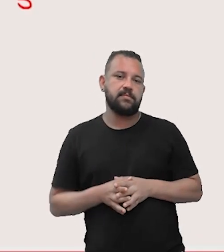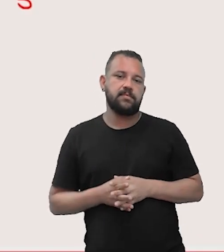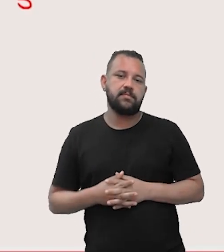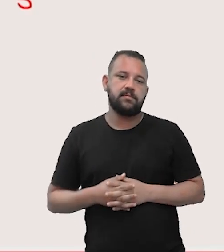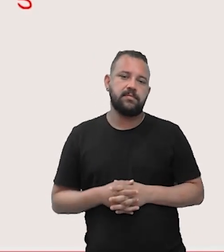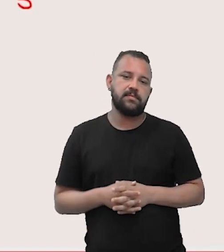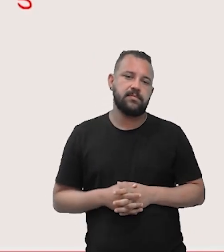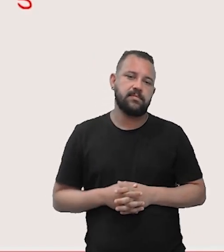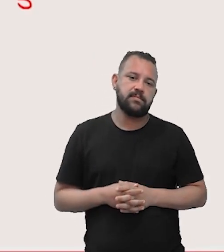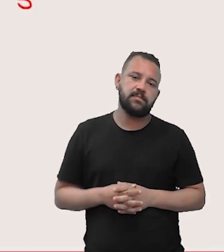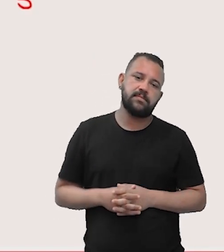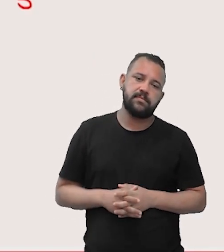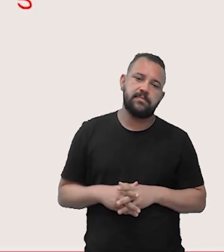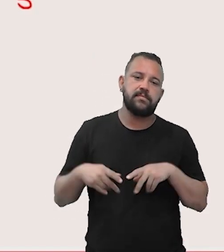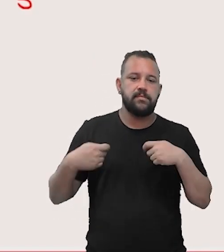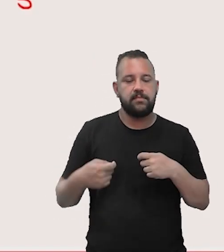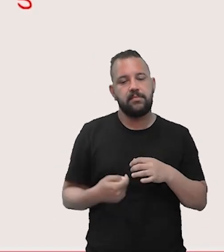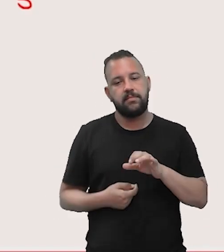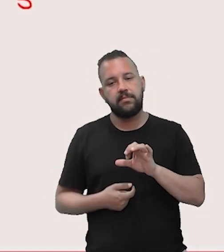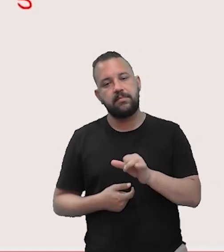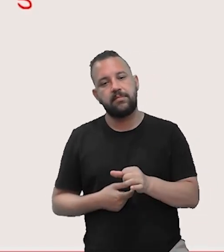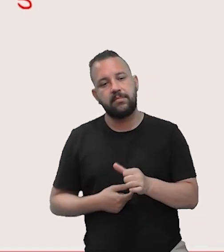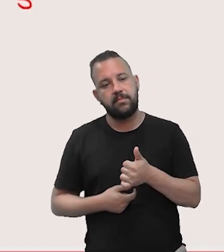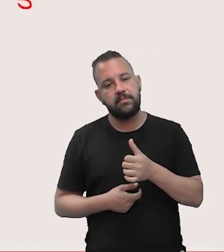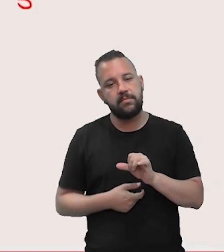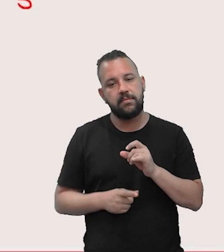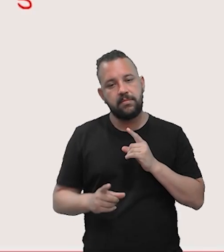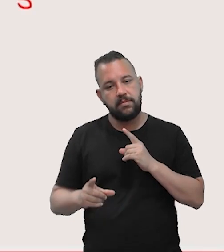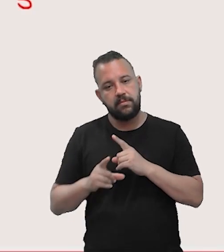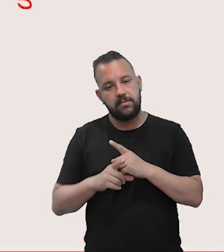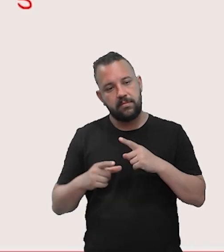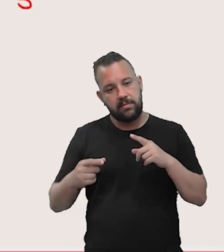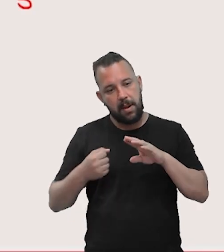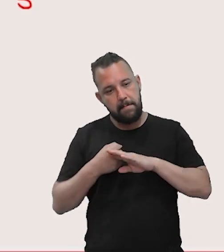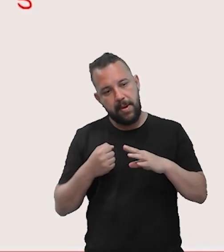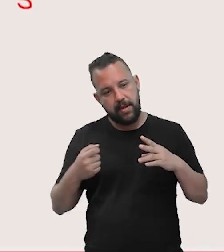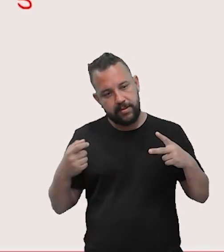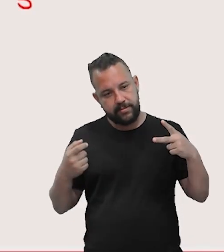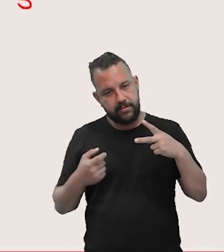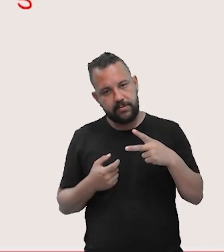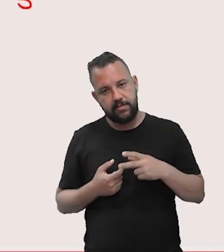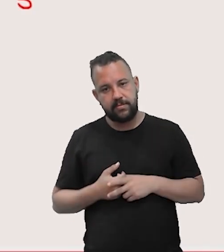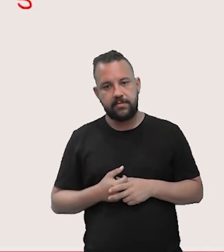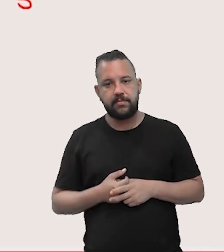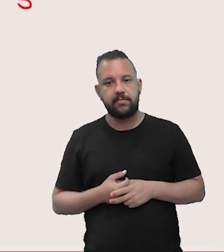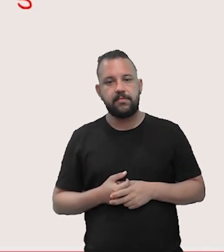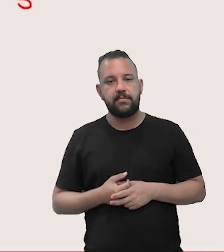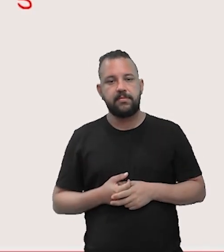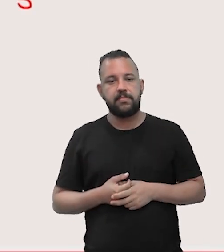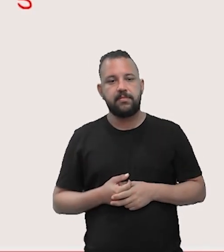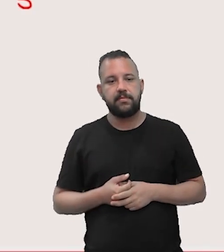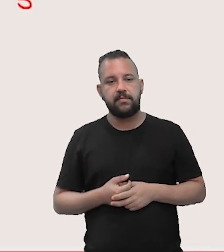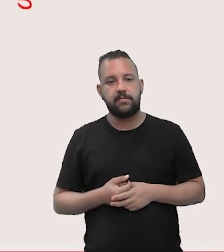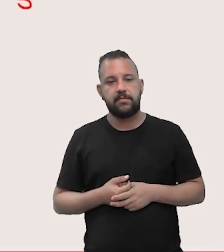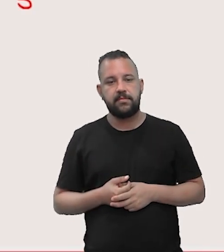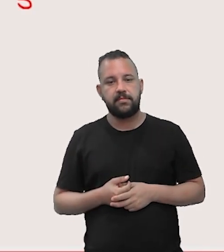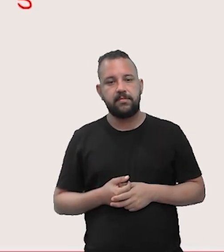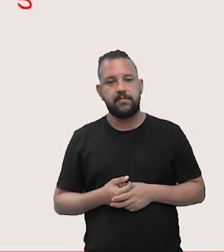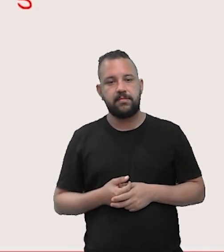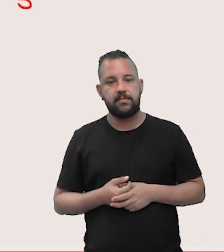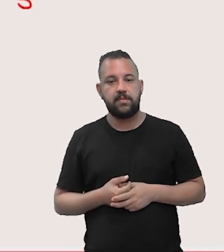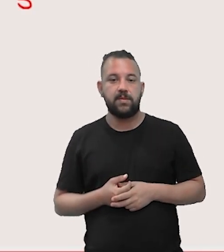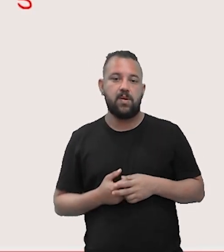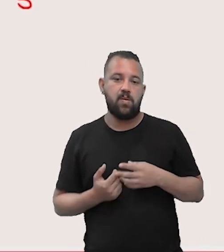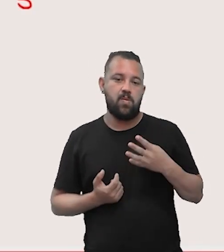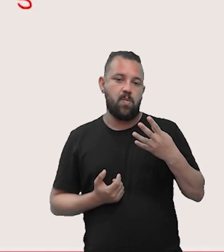Então ele precisa também de 19 pontos para igualar a média do jogador da temporada anterior. O jogador 4, no